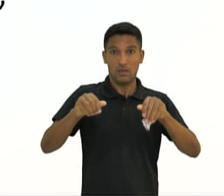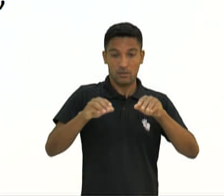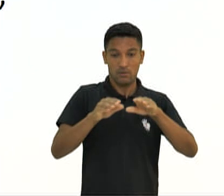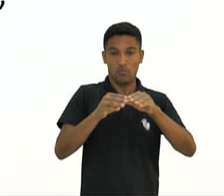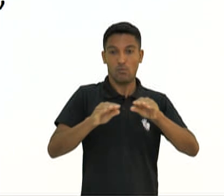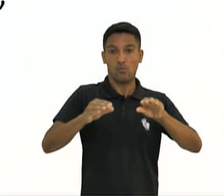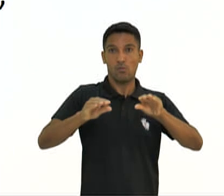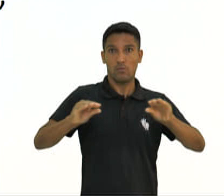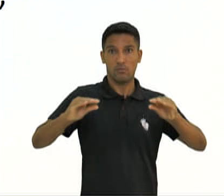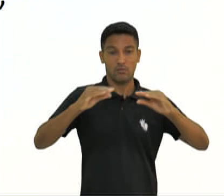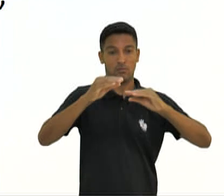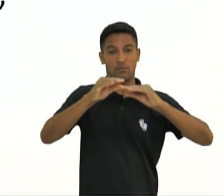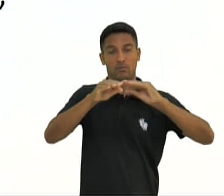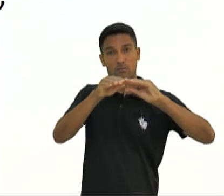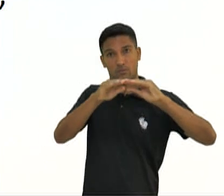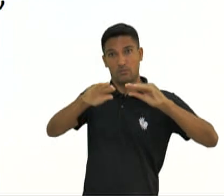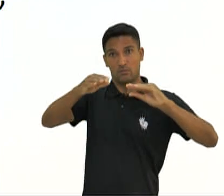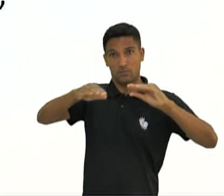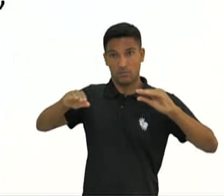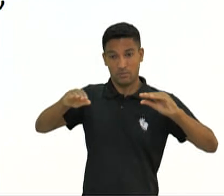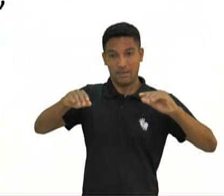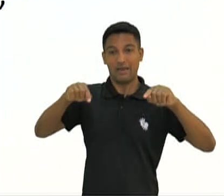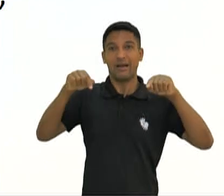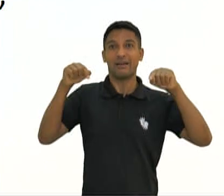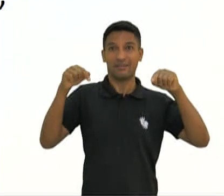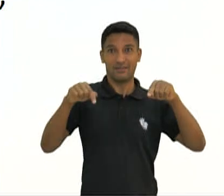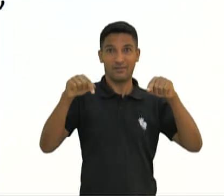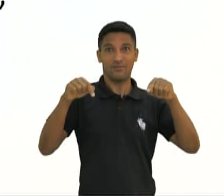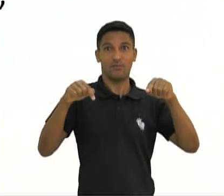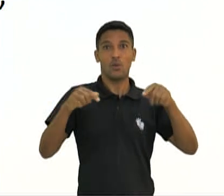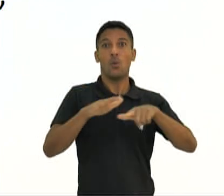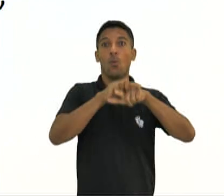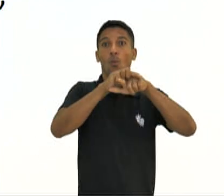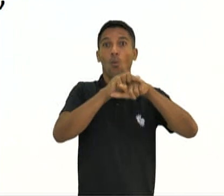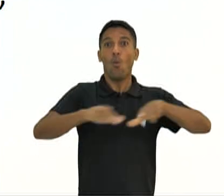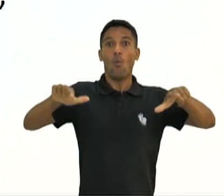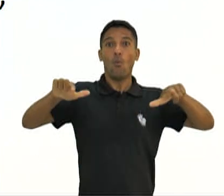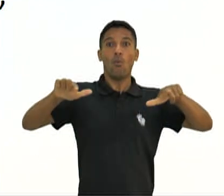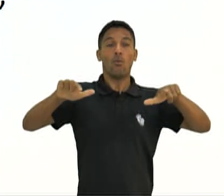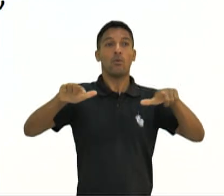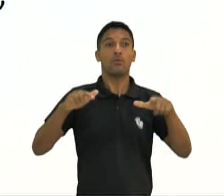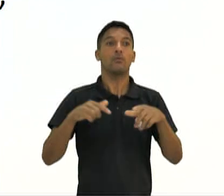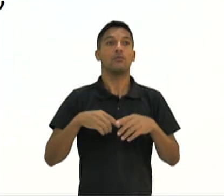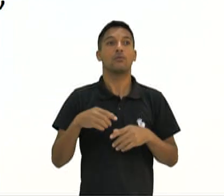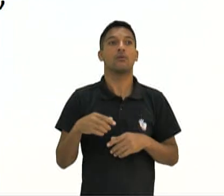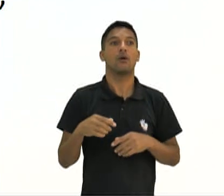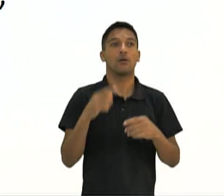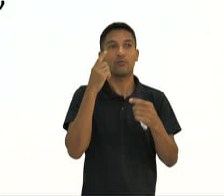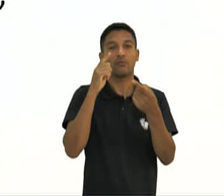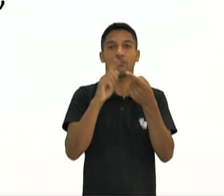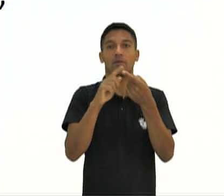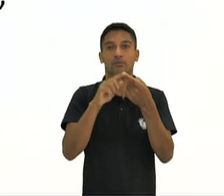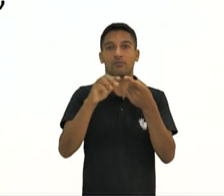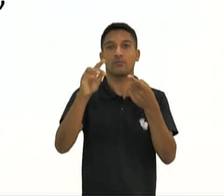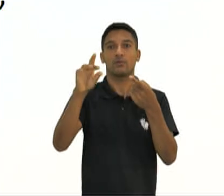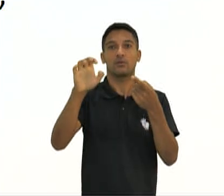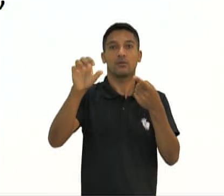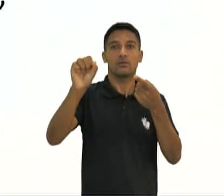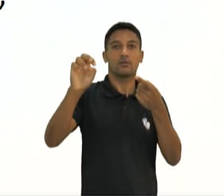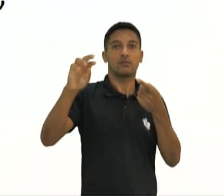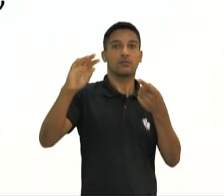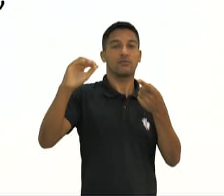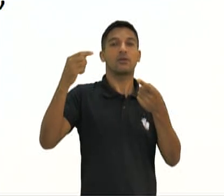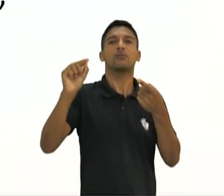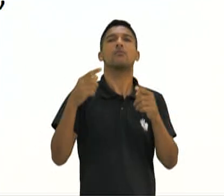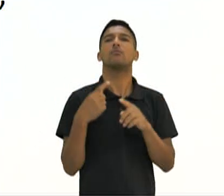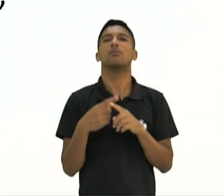vivemos. Nessa proporção, alguns itens não devem ser destacados. Primeiro, a desertificação, muitas vezes, ela é